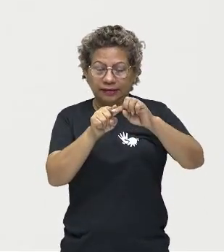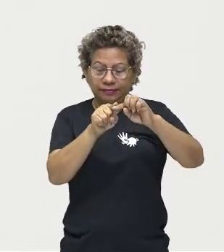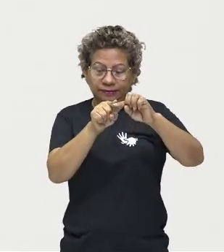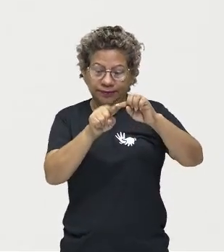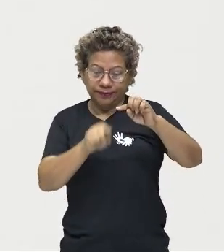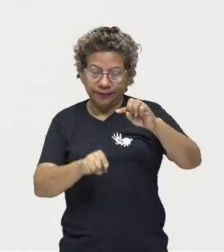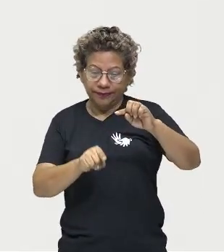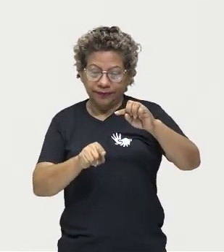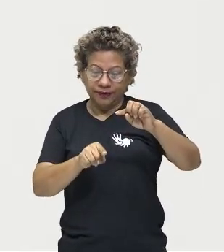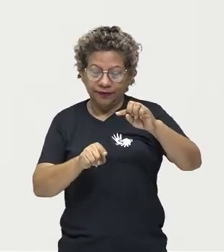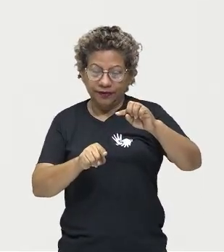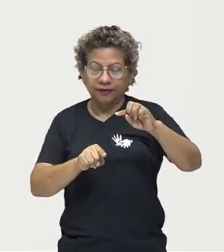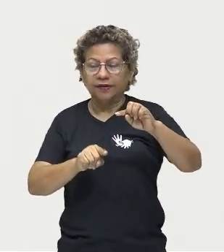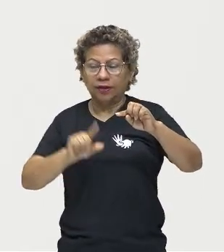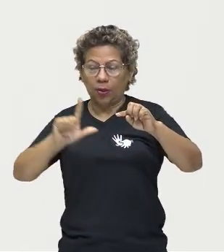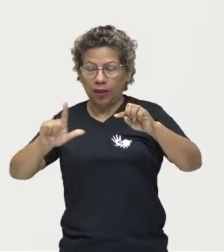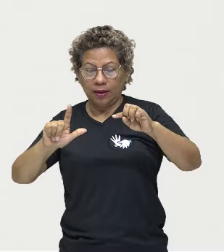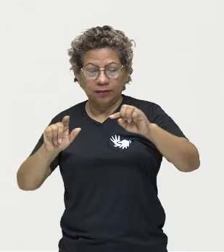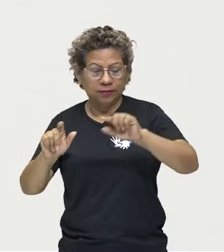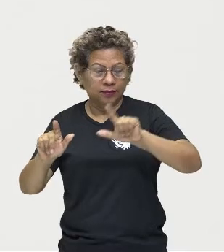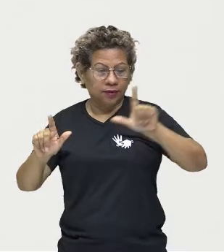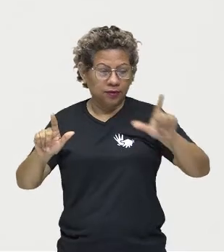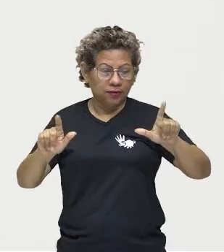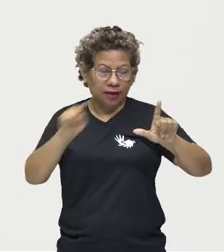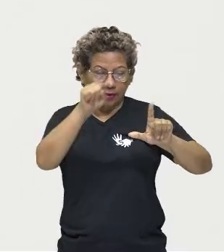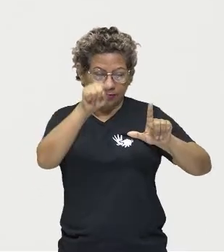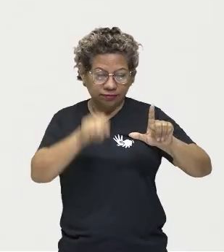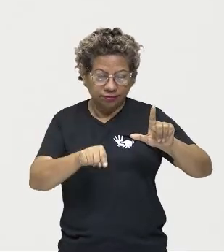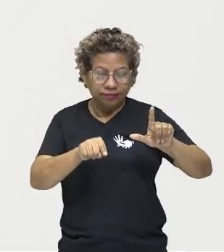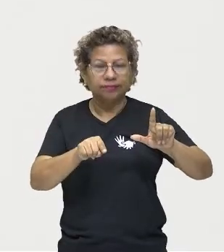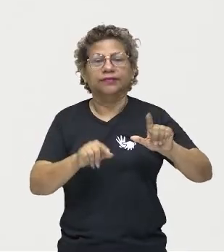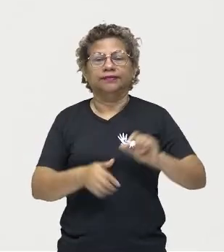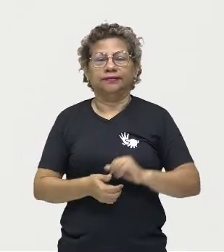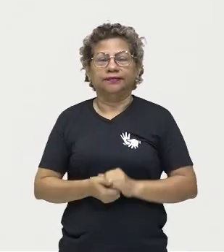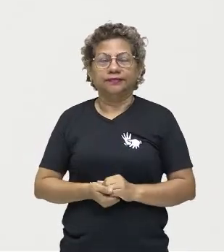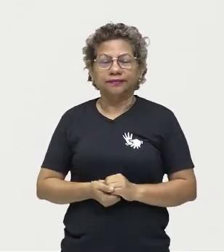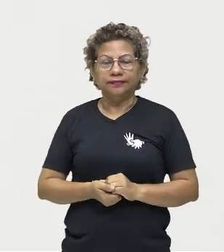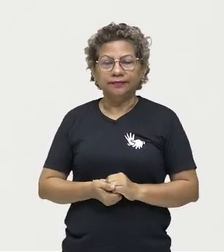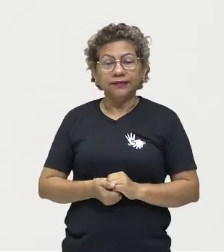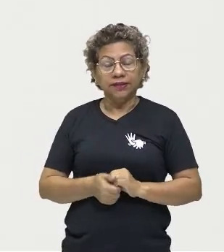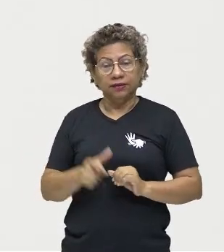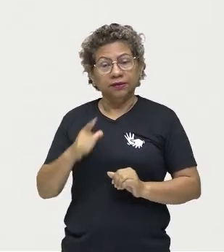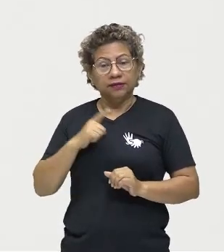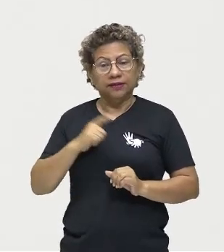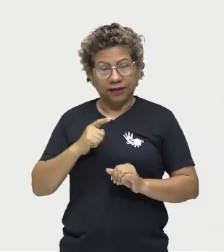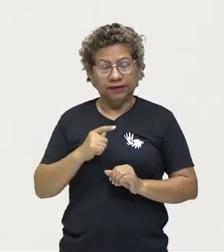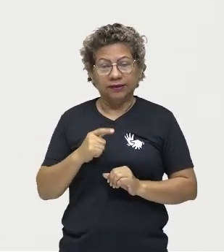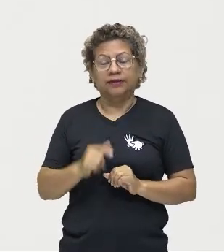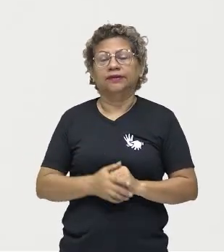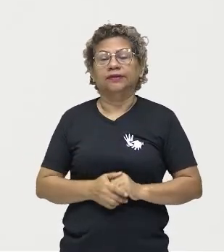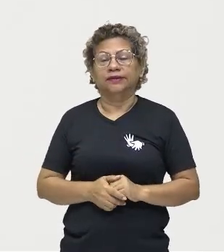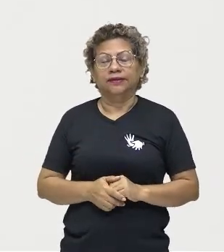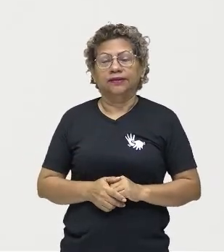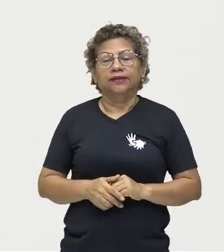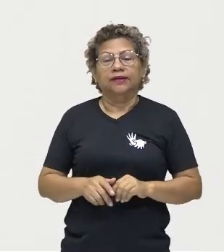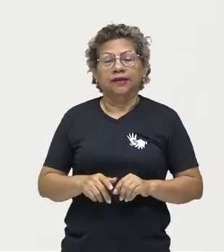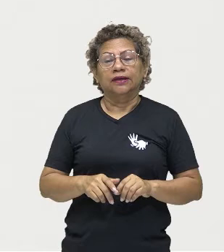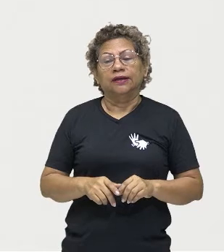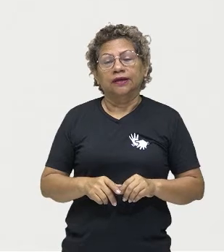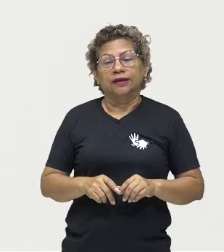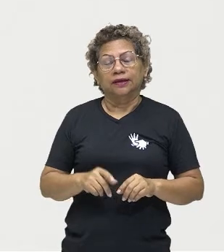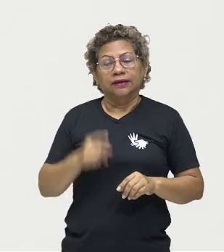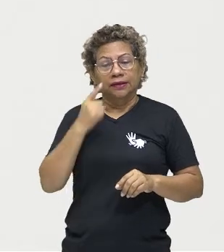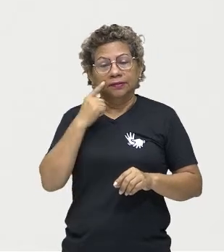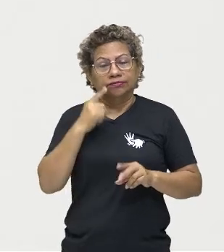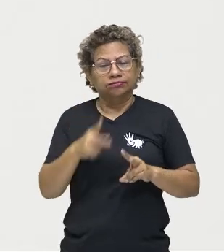né, temos que admitir por indução, né, que esse outro ângulo aqui